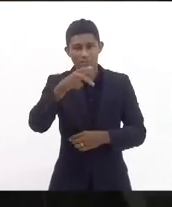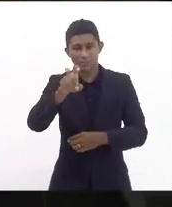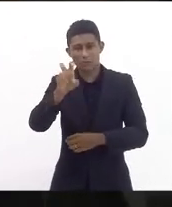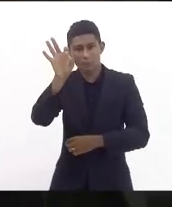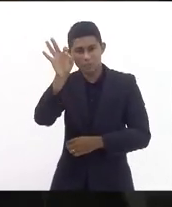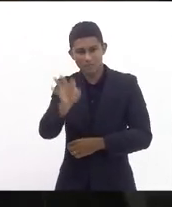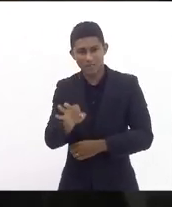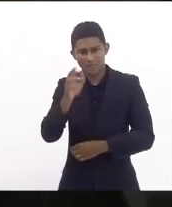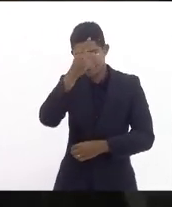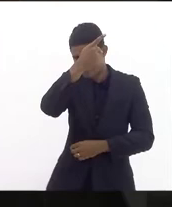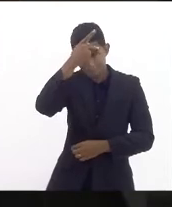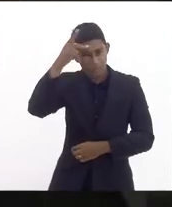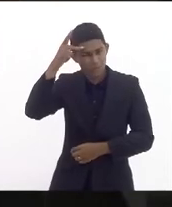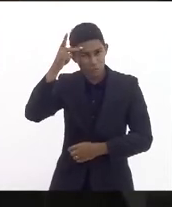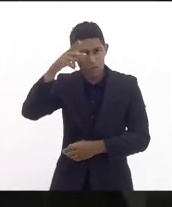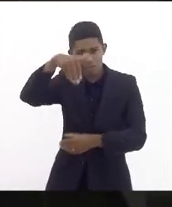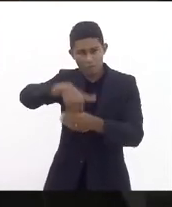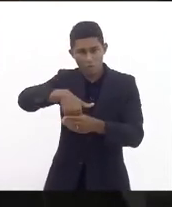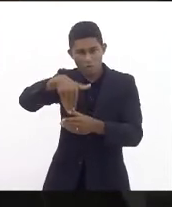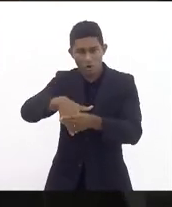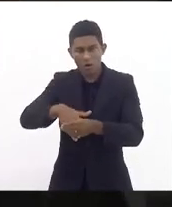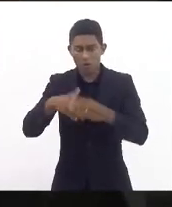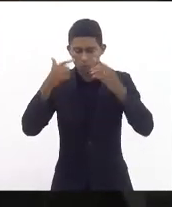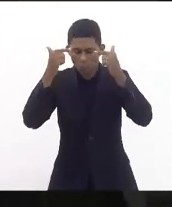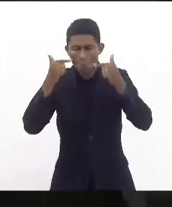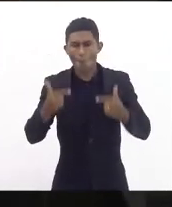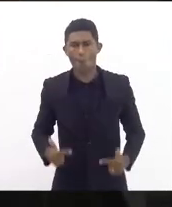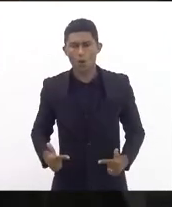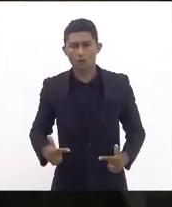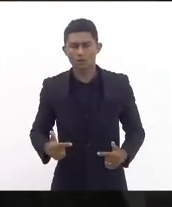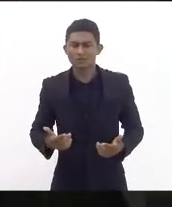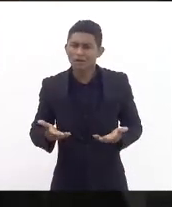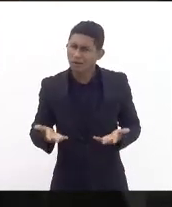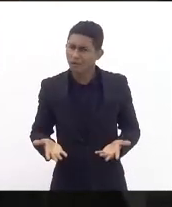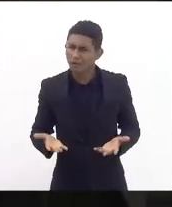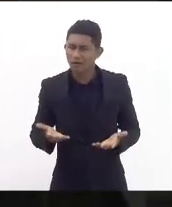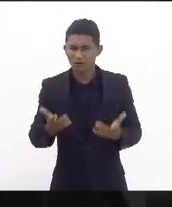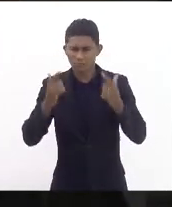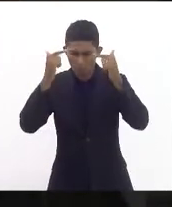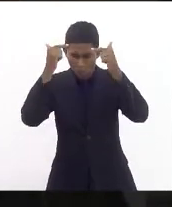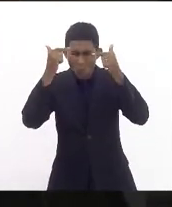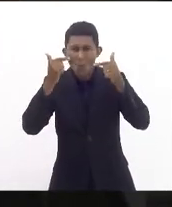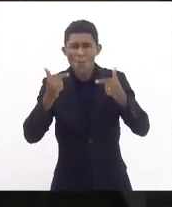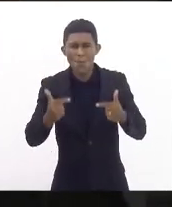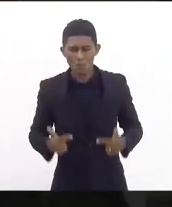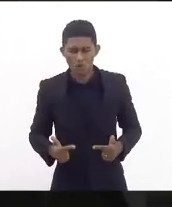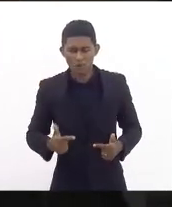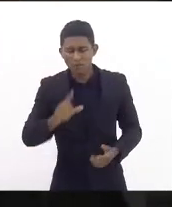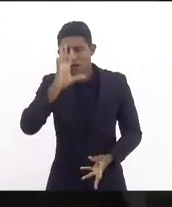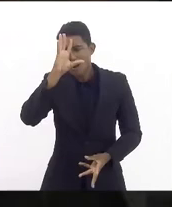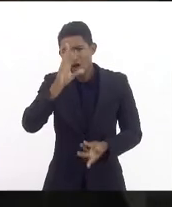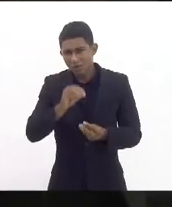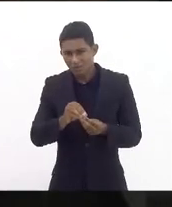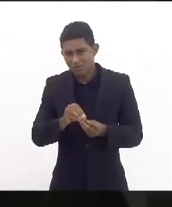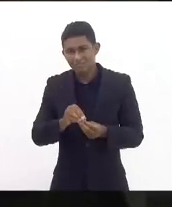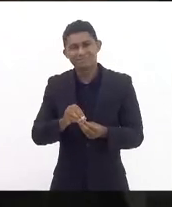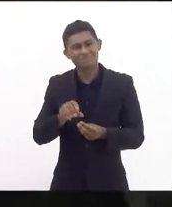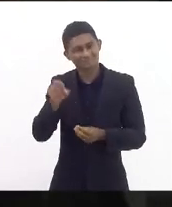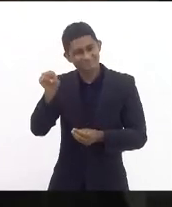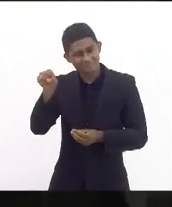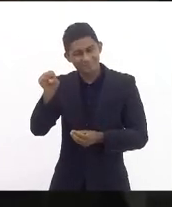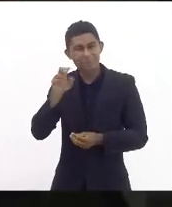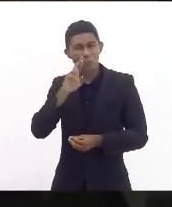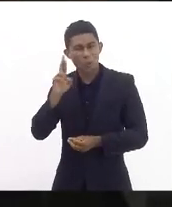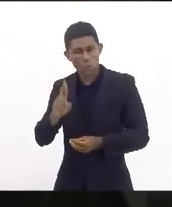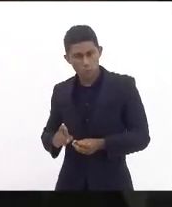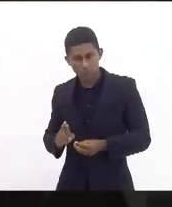abstiveram e se a besteira sabe esteira é votar a favor do Invasor